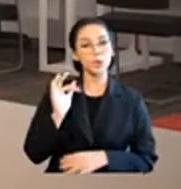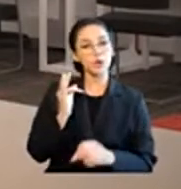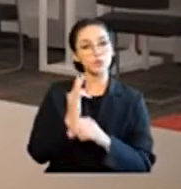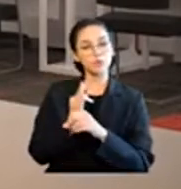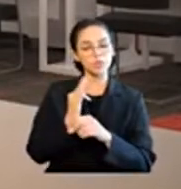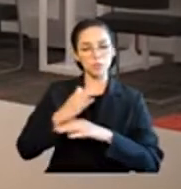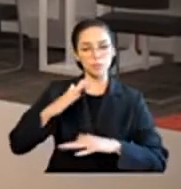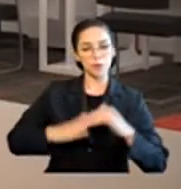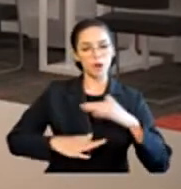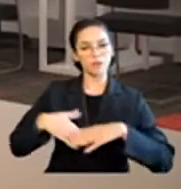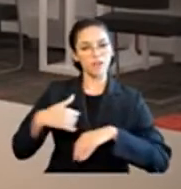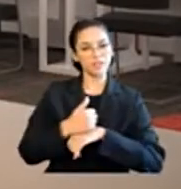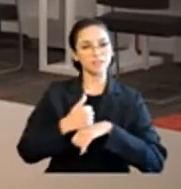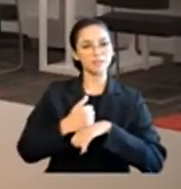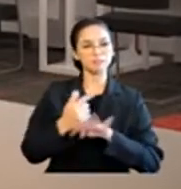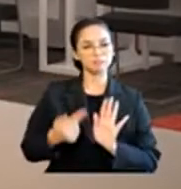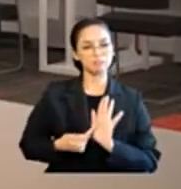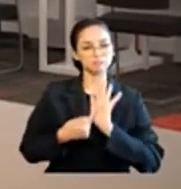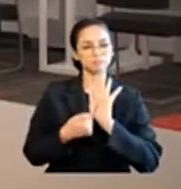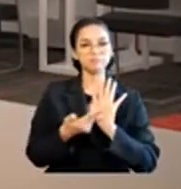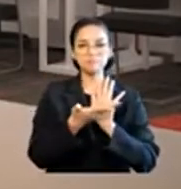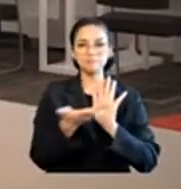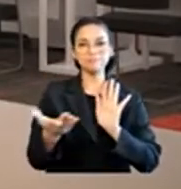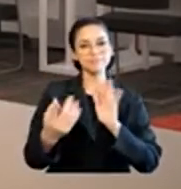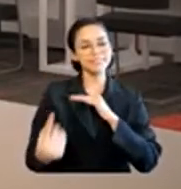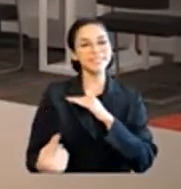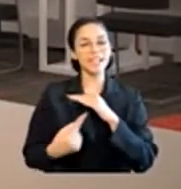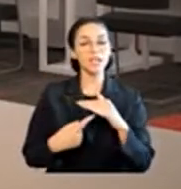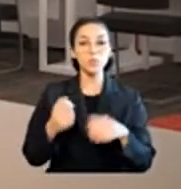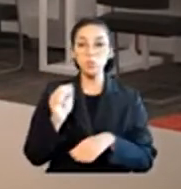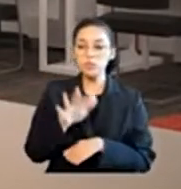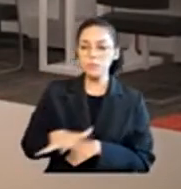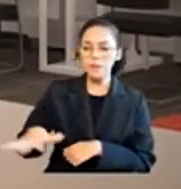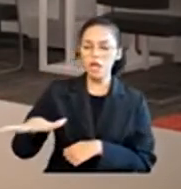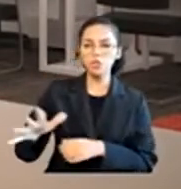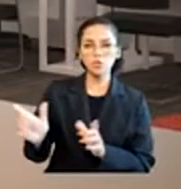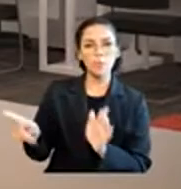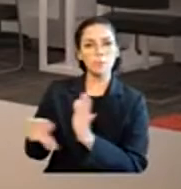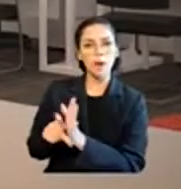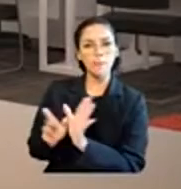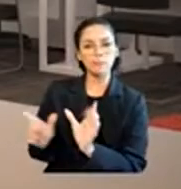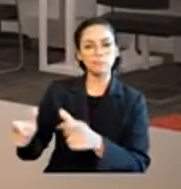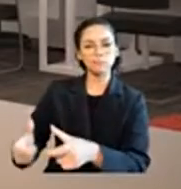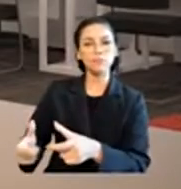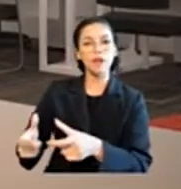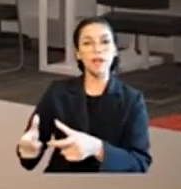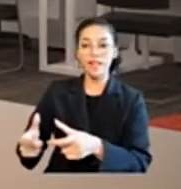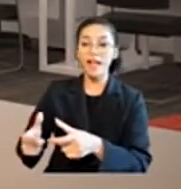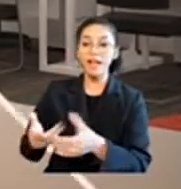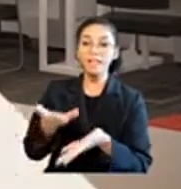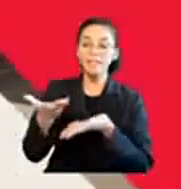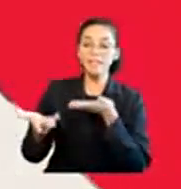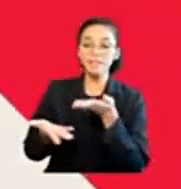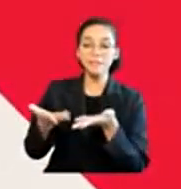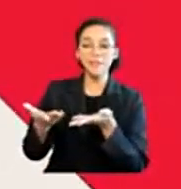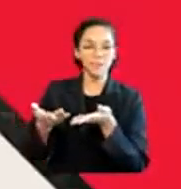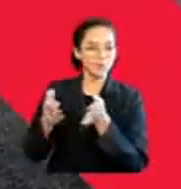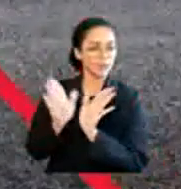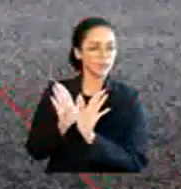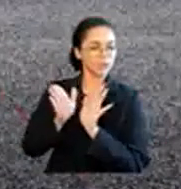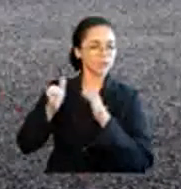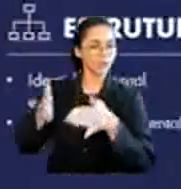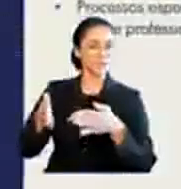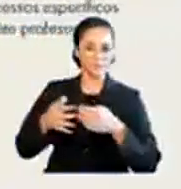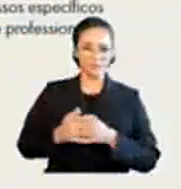seus clientes um espaço dedicado nas concessionárias Fiat para o atendimento absolutamente exclusivo. Aqui